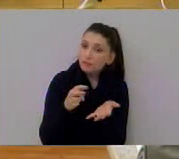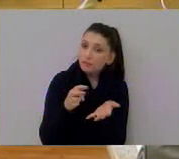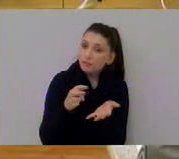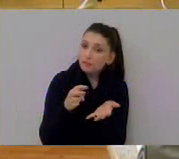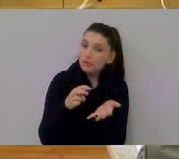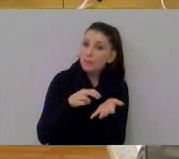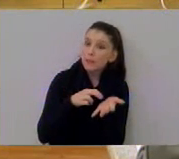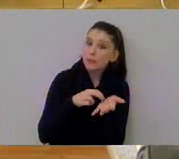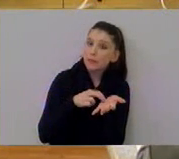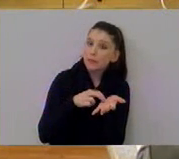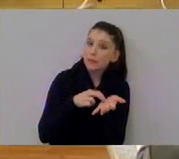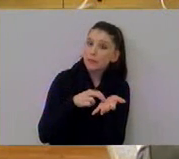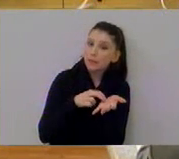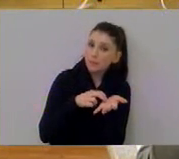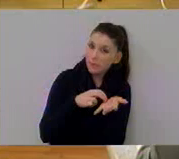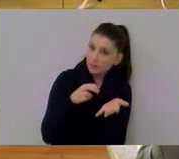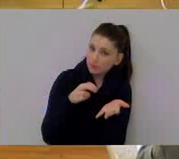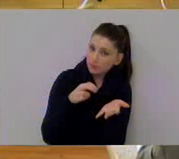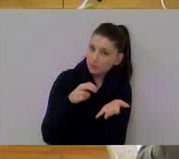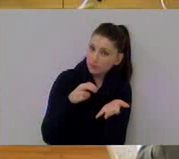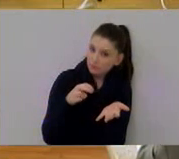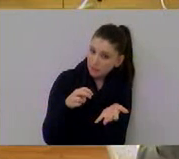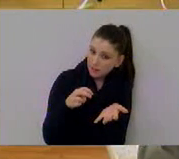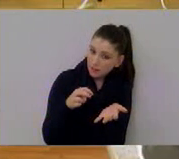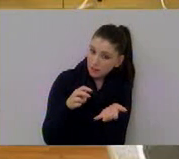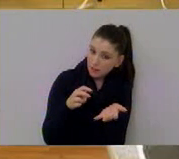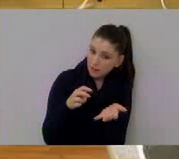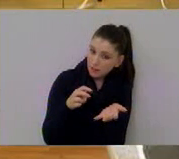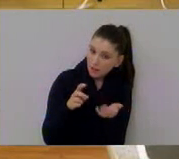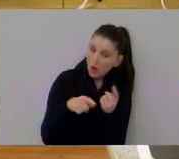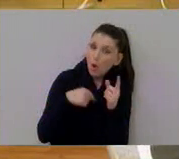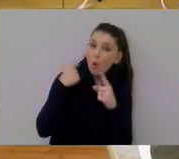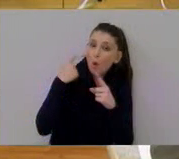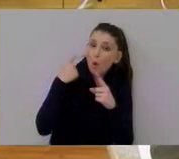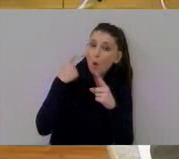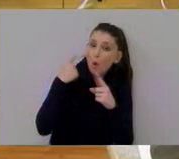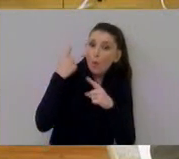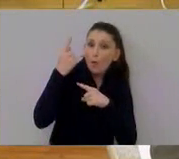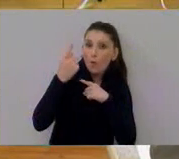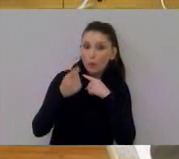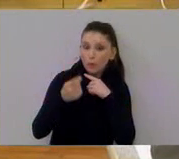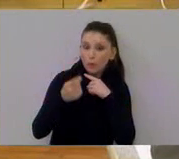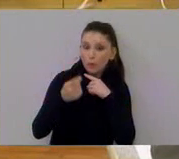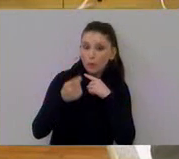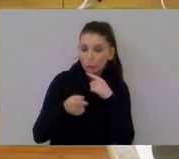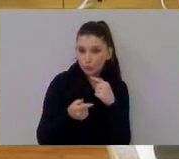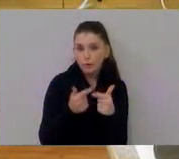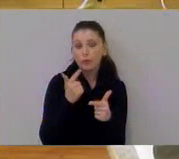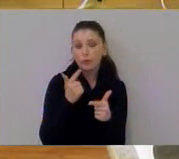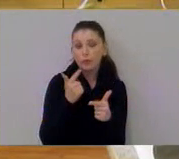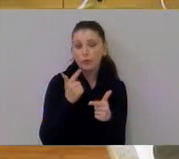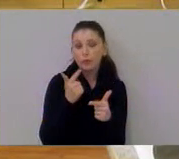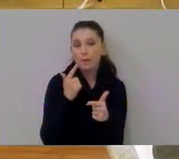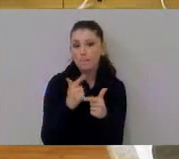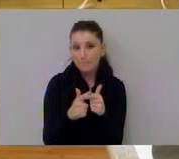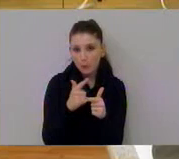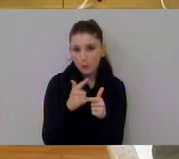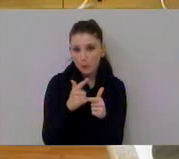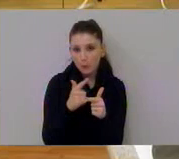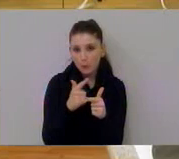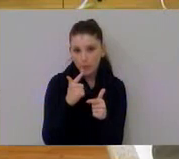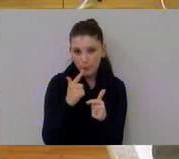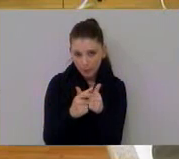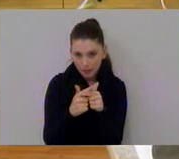daquele caso, é um novo caso, mais uma vez adentrou as